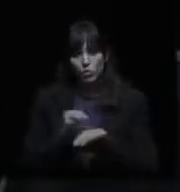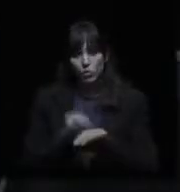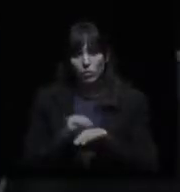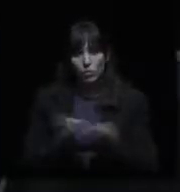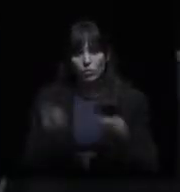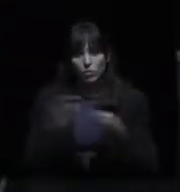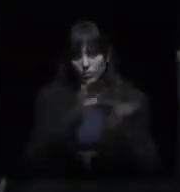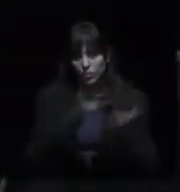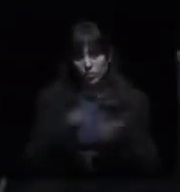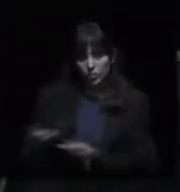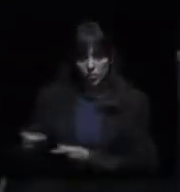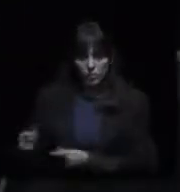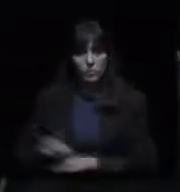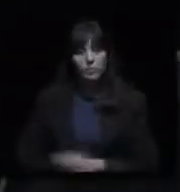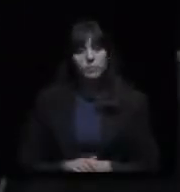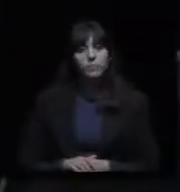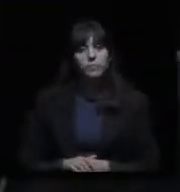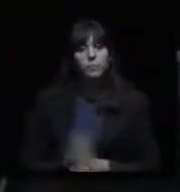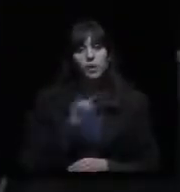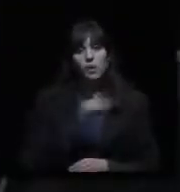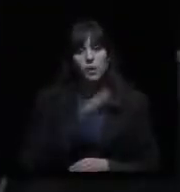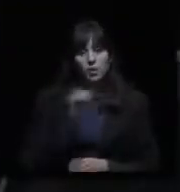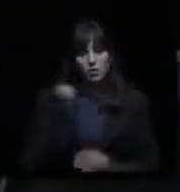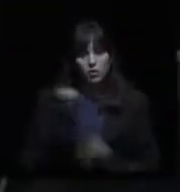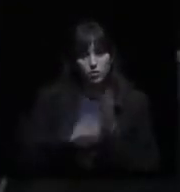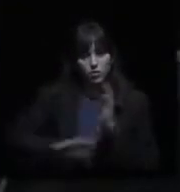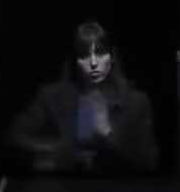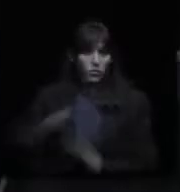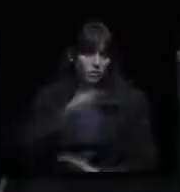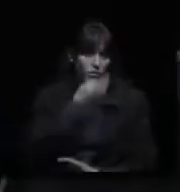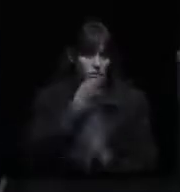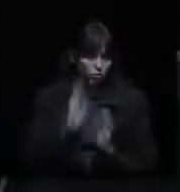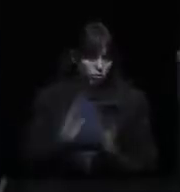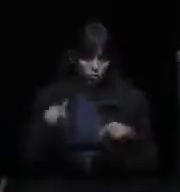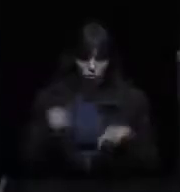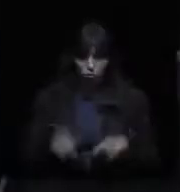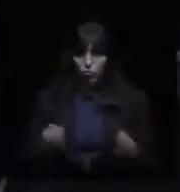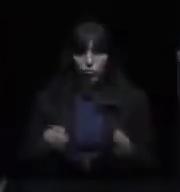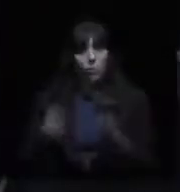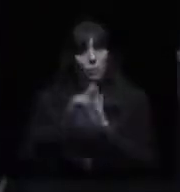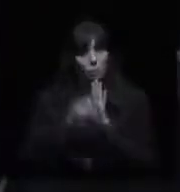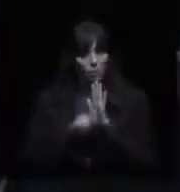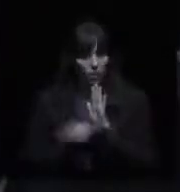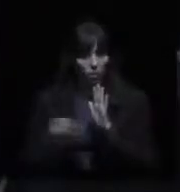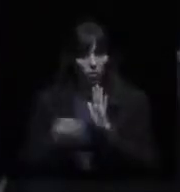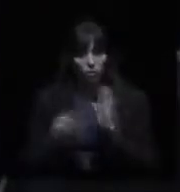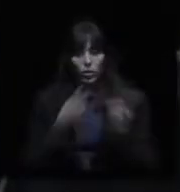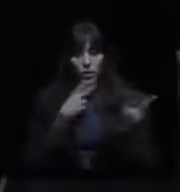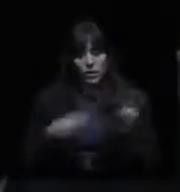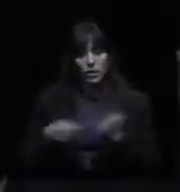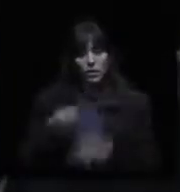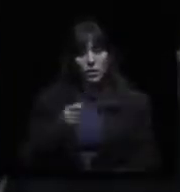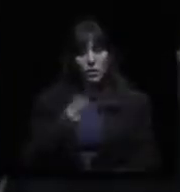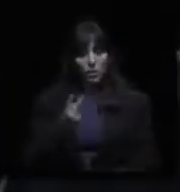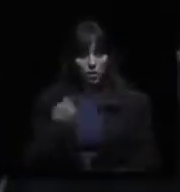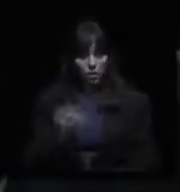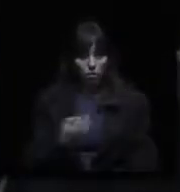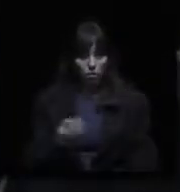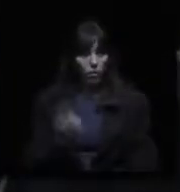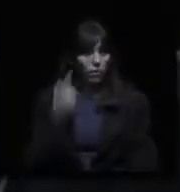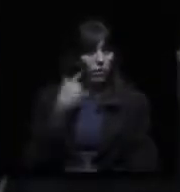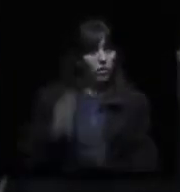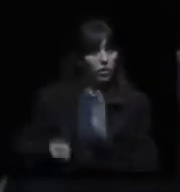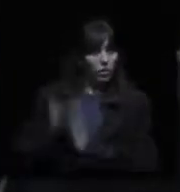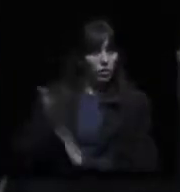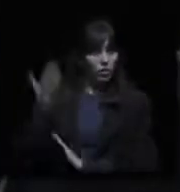o orçamento. Sobre a devolução do IRS, que já aqui referimos hoje, é uma medida criticada por parte dos Verdes desde a sua